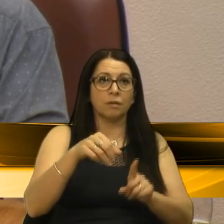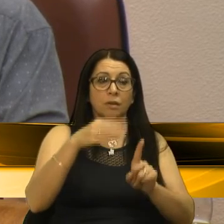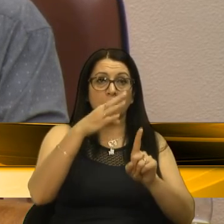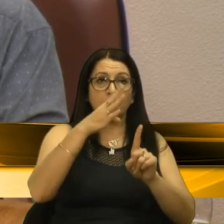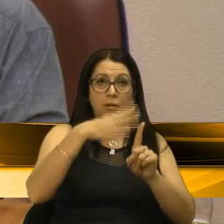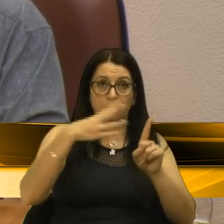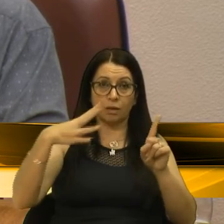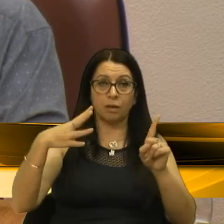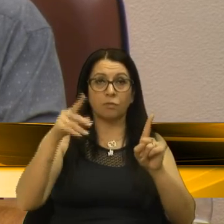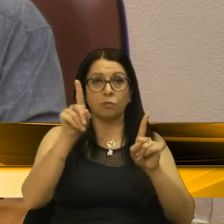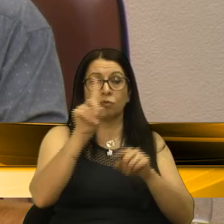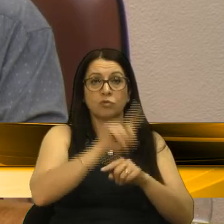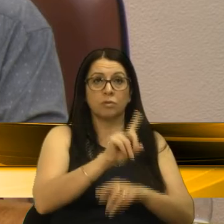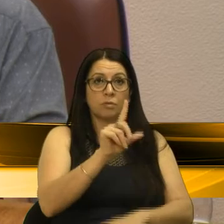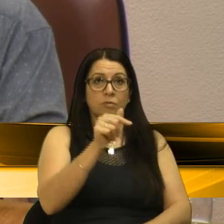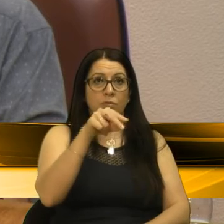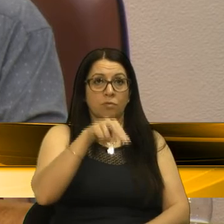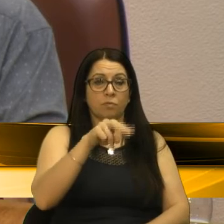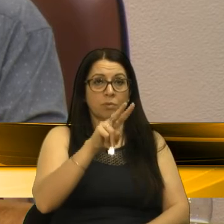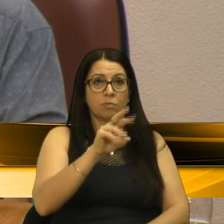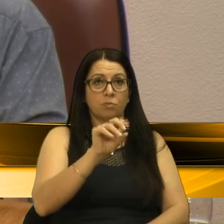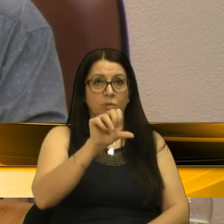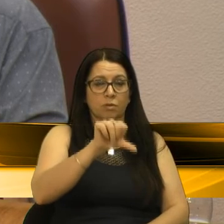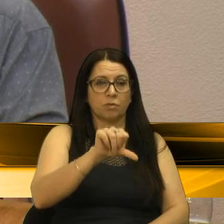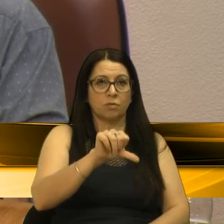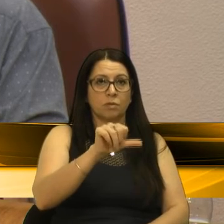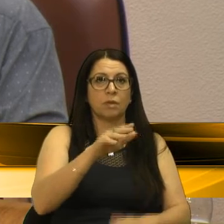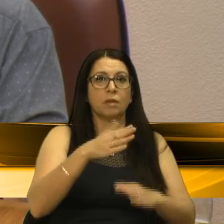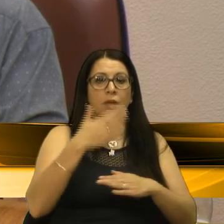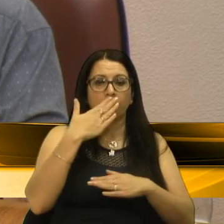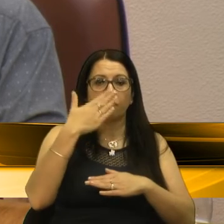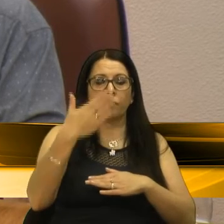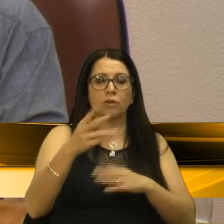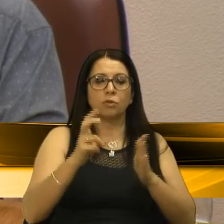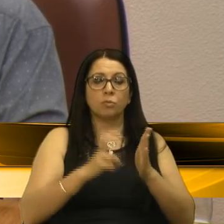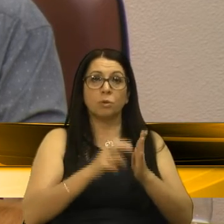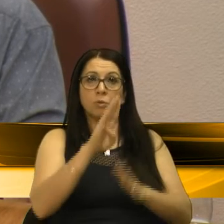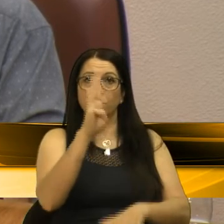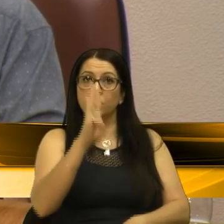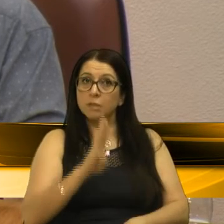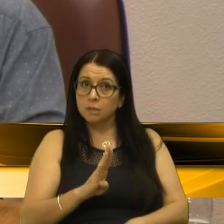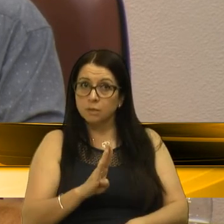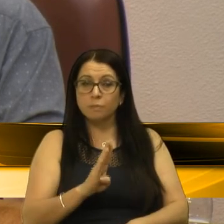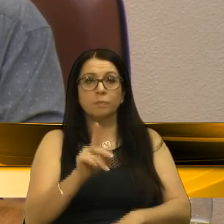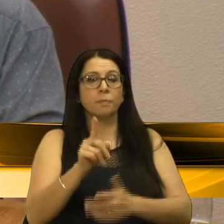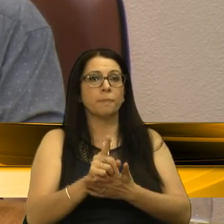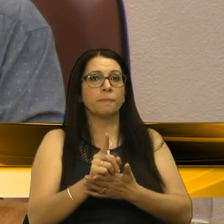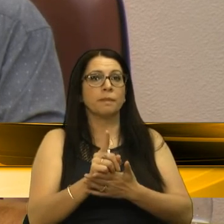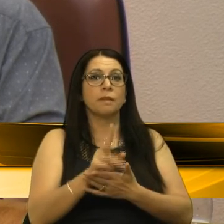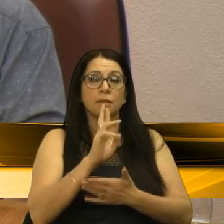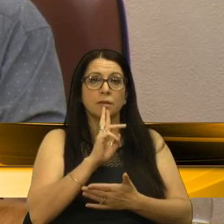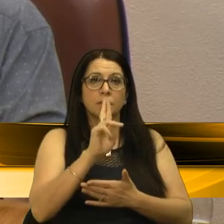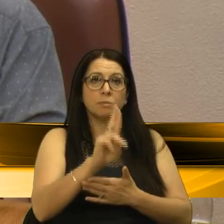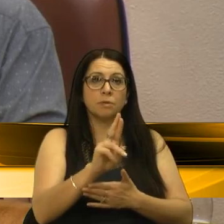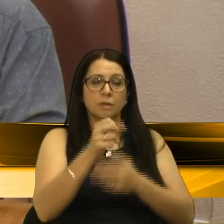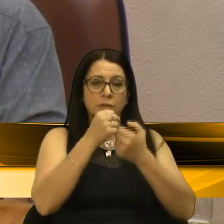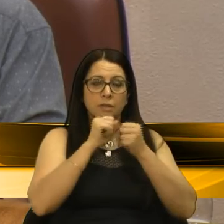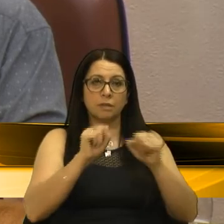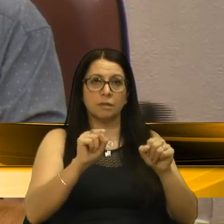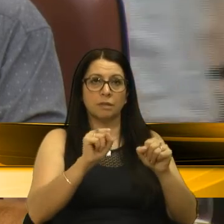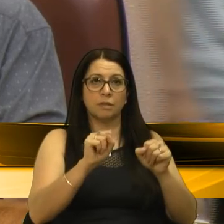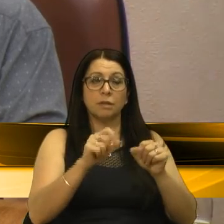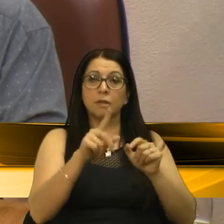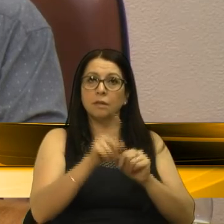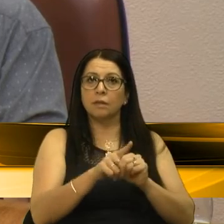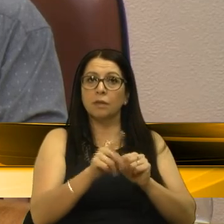no dia 17 de novembro de 2019, na Rua Marquês do Herval, em frente ao Banco do Brasil. No entanto, em resposta, a Secretaria Municipal do Urbanismo